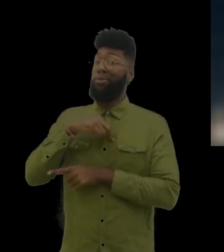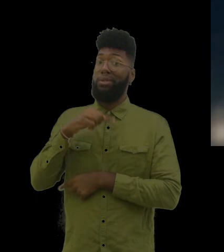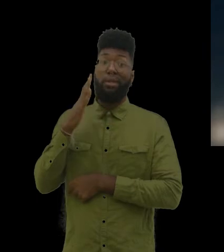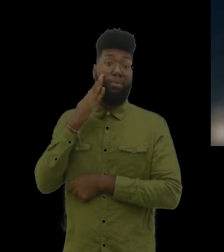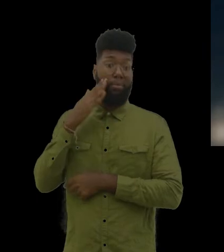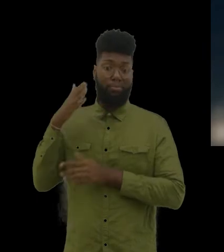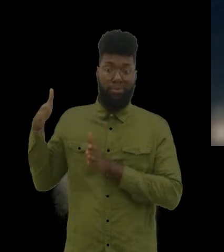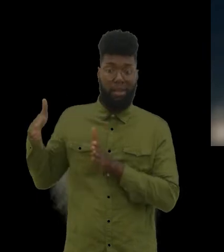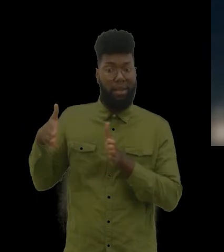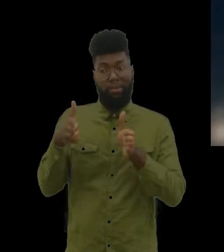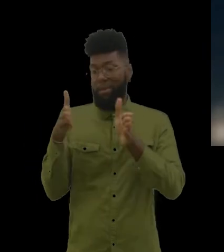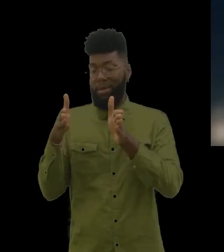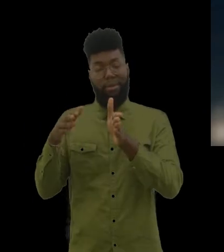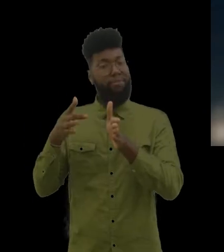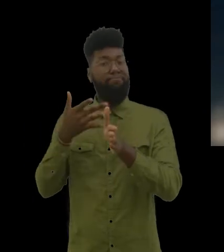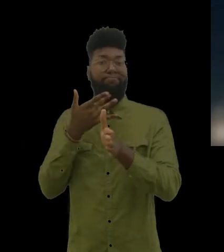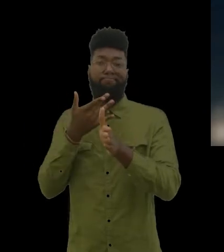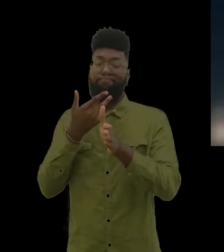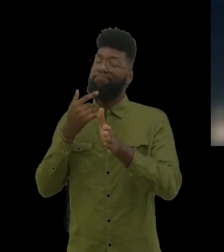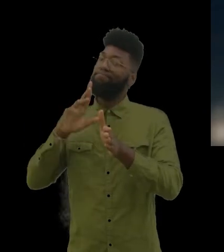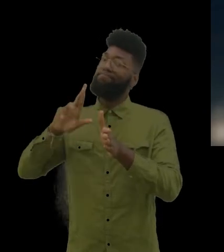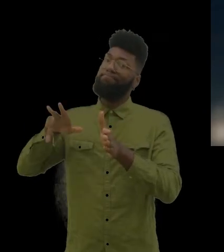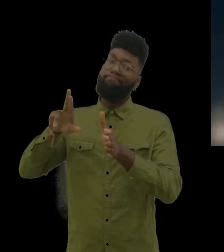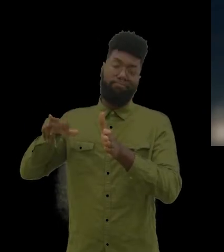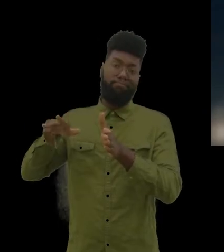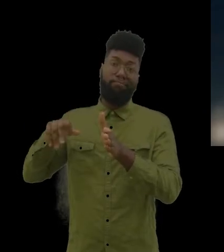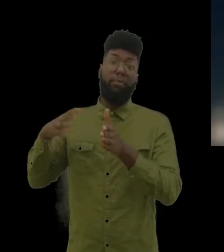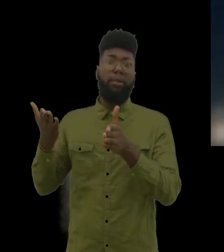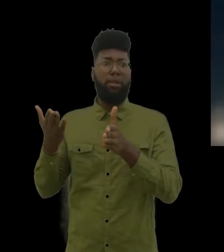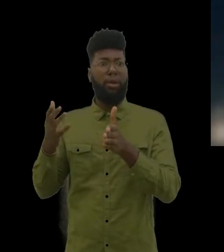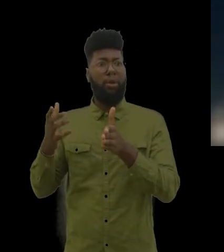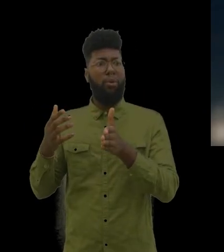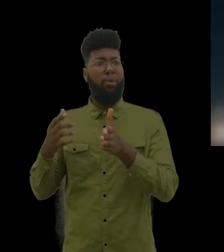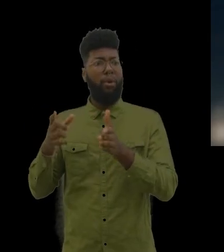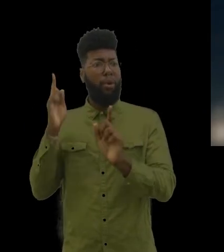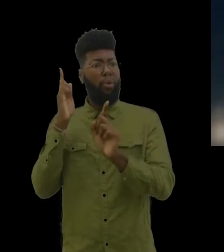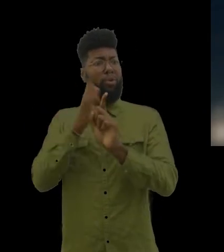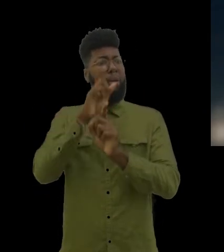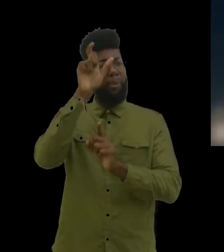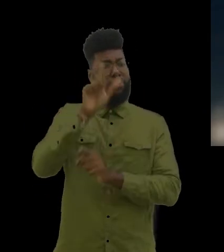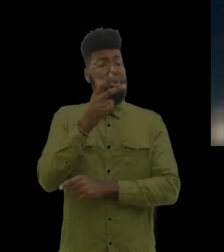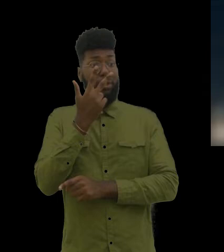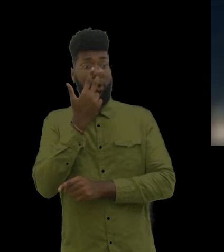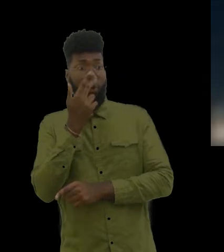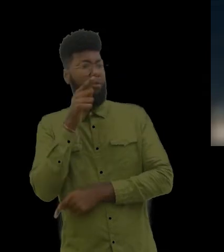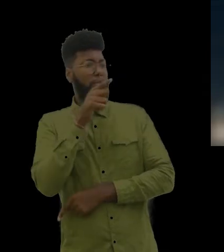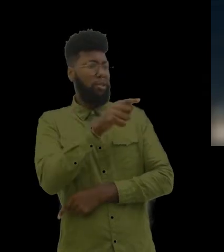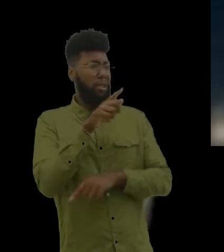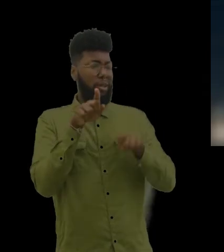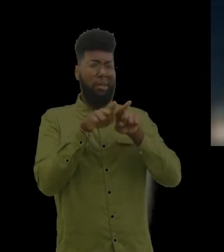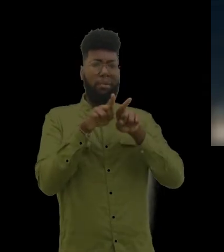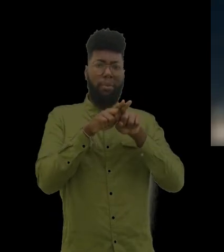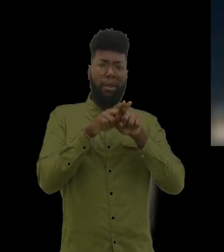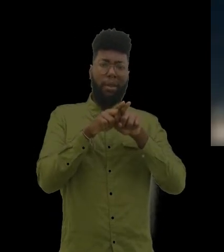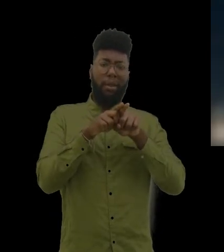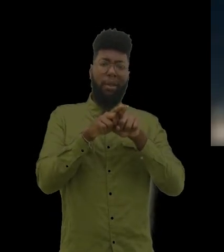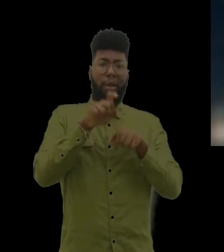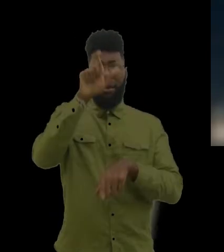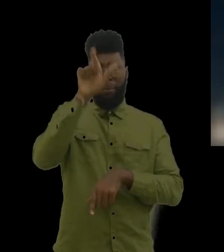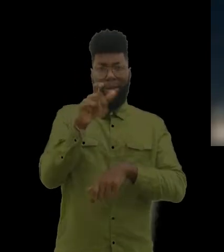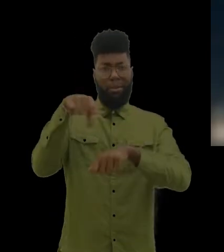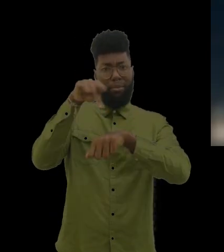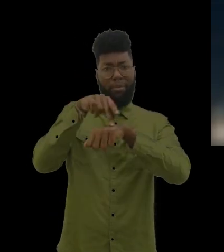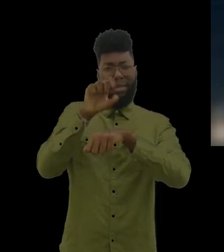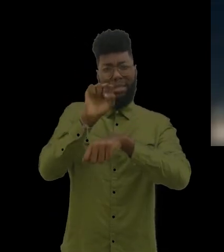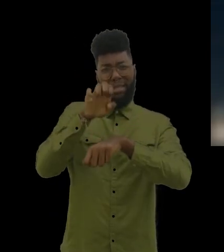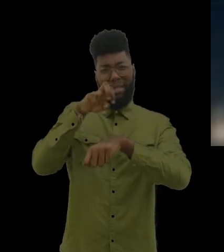fácil, e aí a gente vê pessoas como tu ou como o Mamadou que já conquistaram, mas ainda tem muita coisa para conquistar, Sim. né? Sabendo um